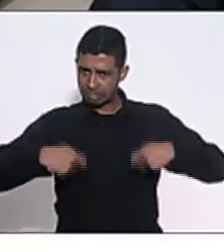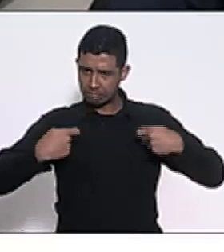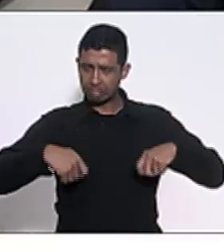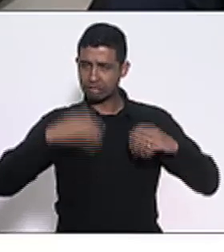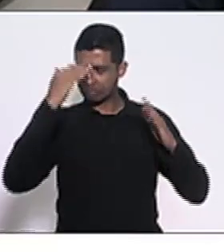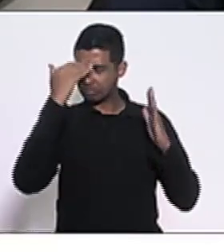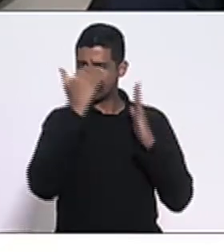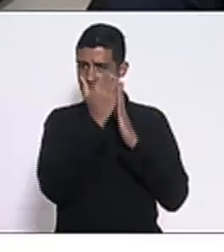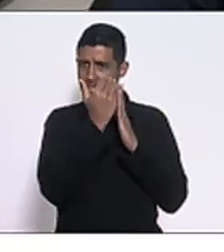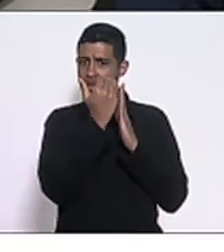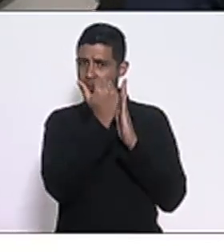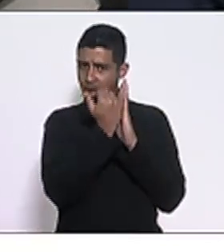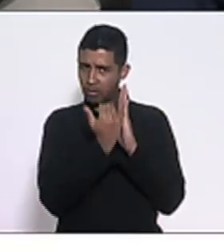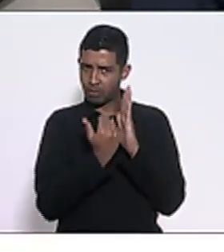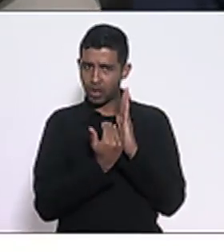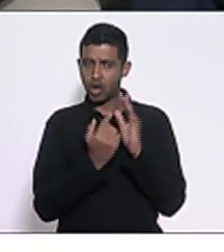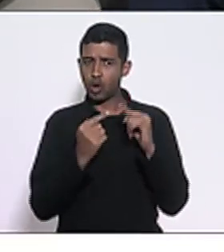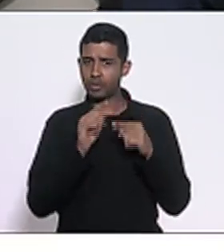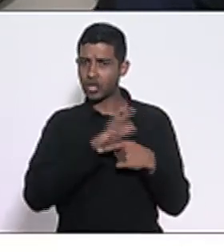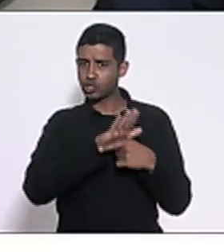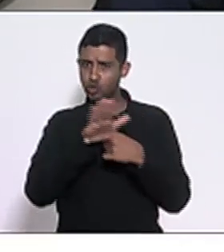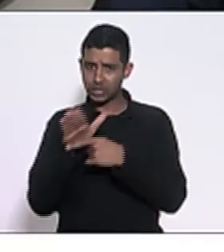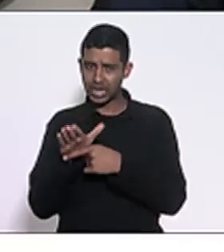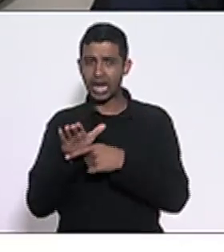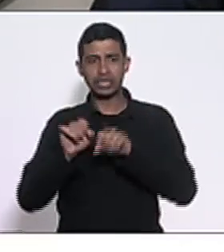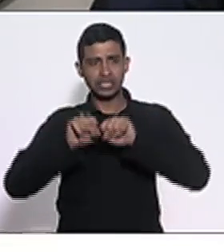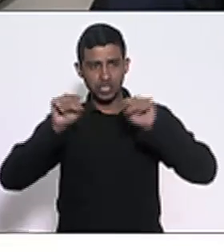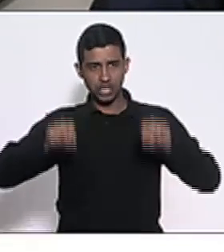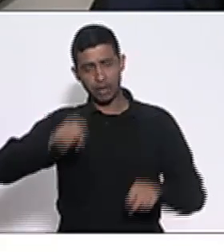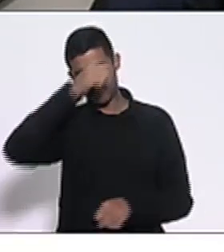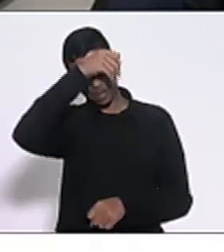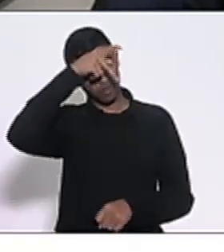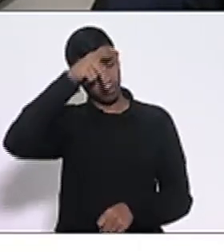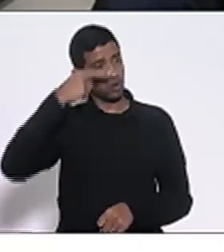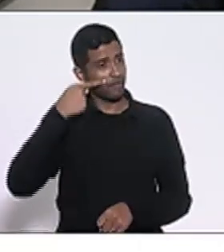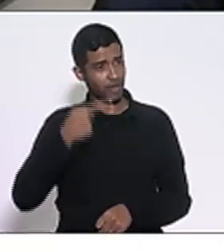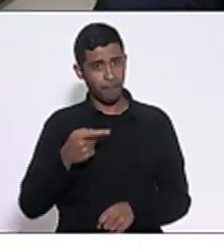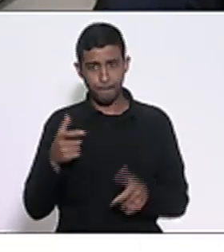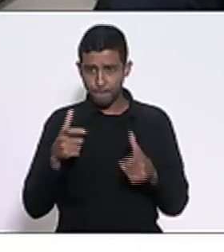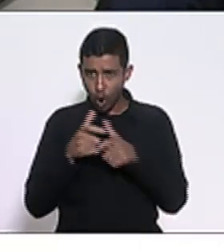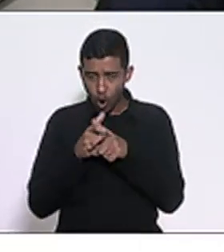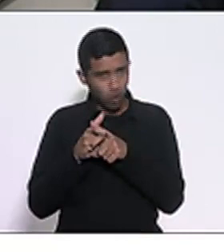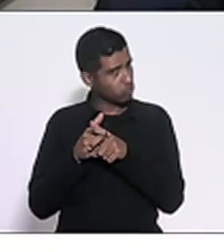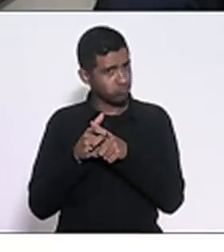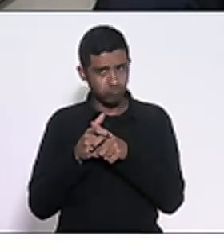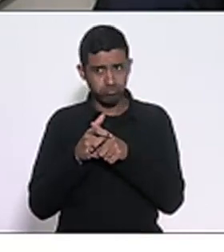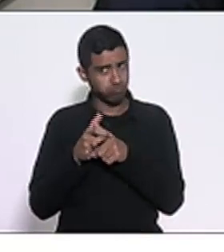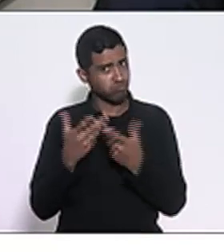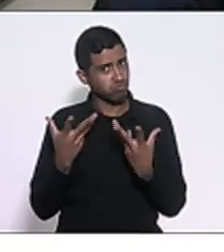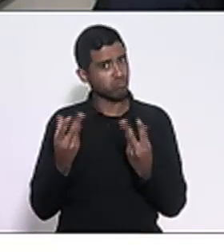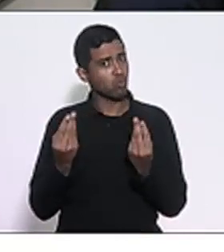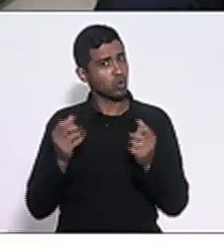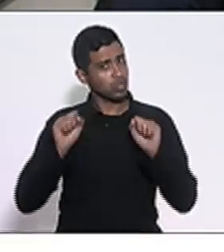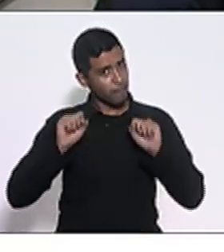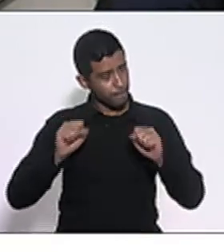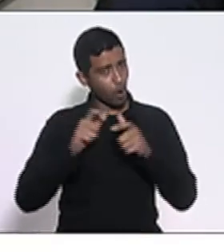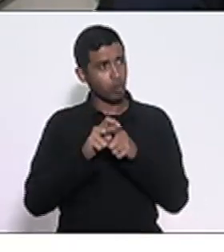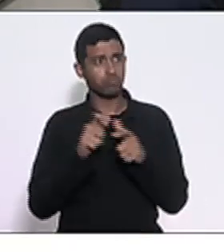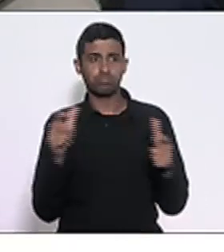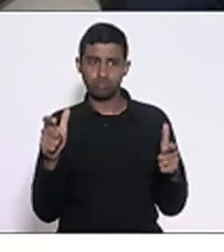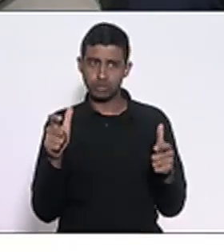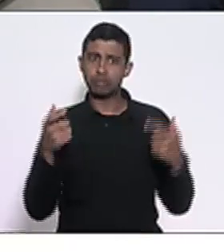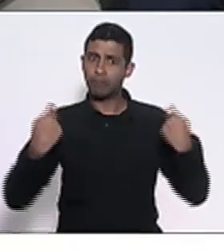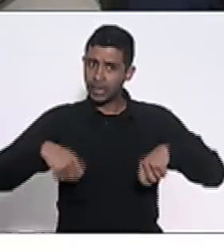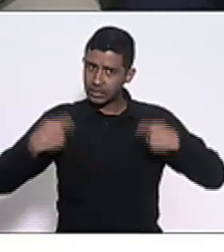públicas, que não são poucas e que podem ser muito maiores. Podem ser e devem